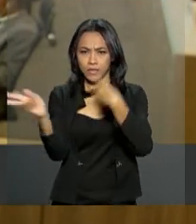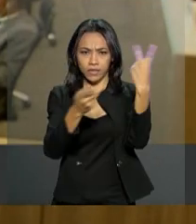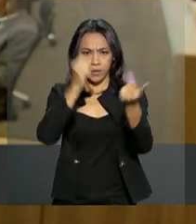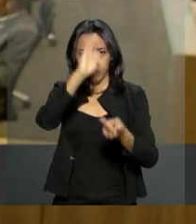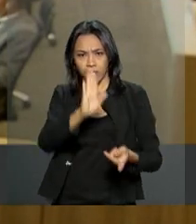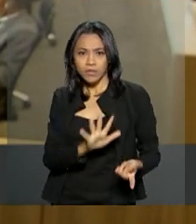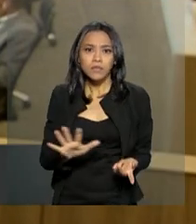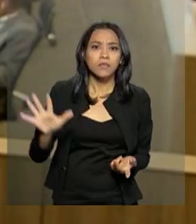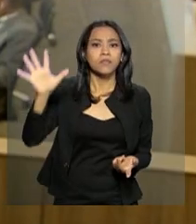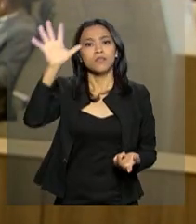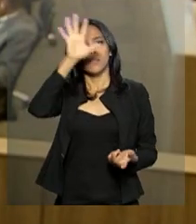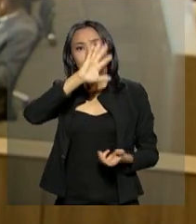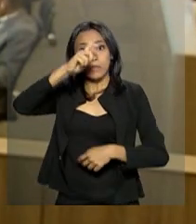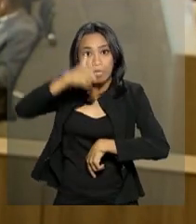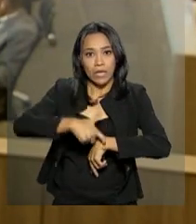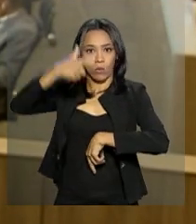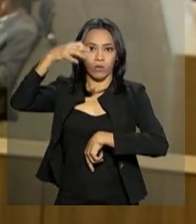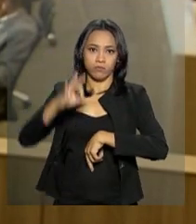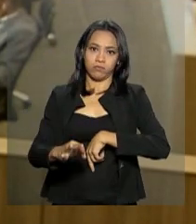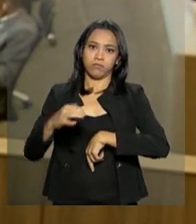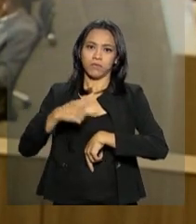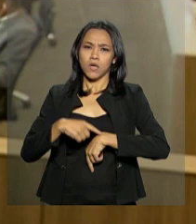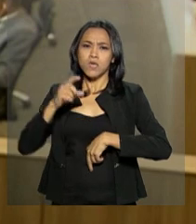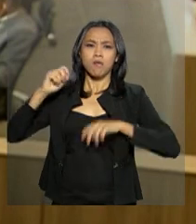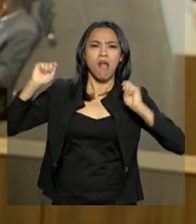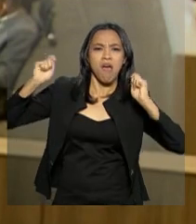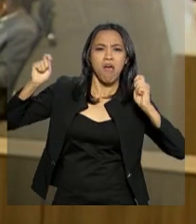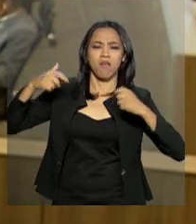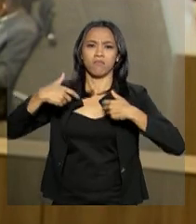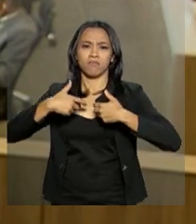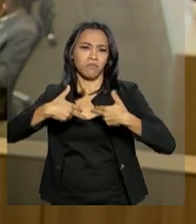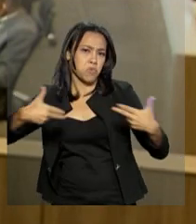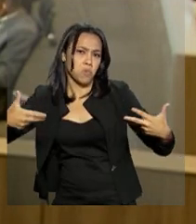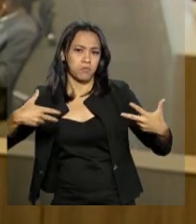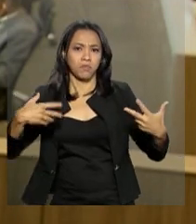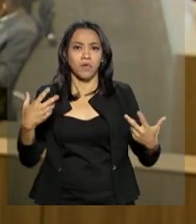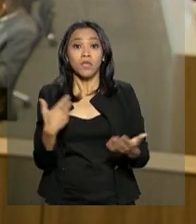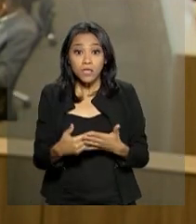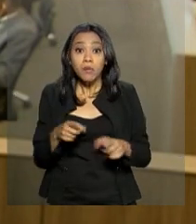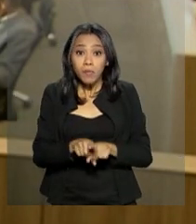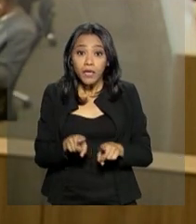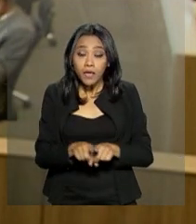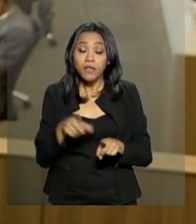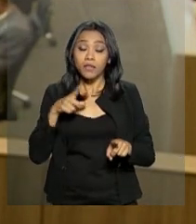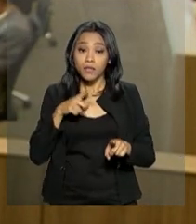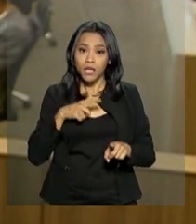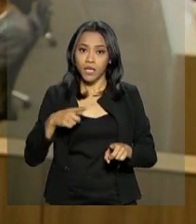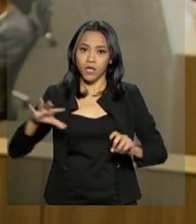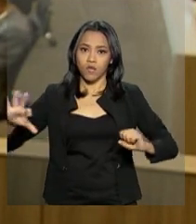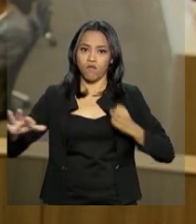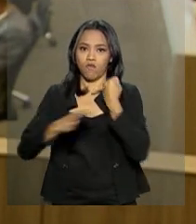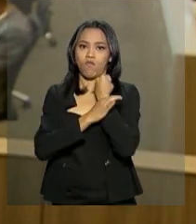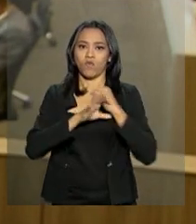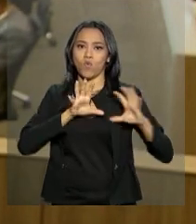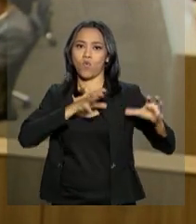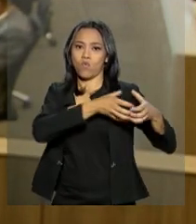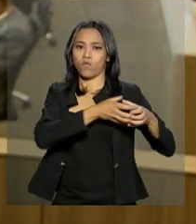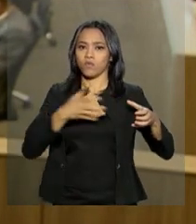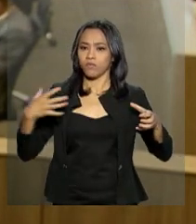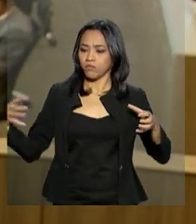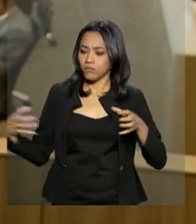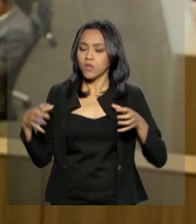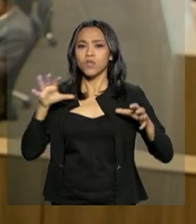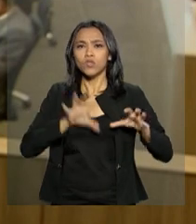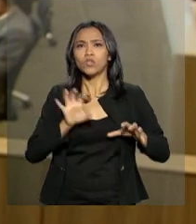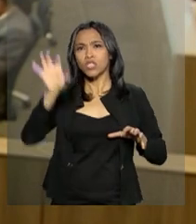em tempo real de ocorrências prisões e manifestações além de coordenar a atuação integrada de forças e órgãos federais nos